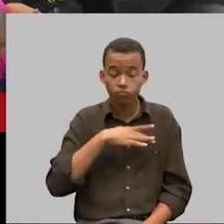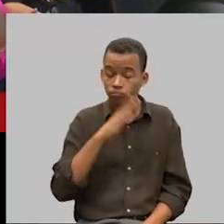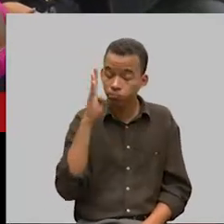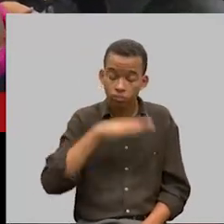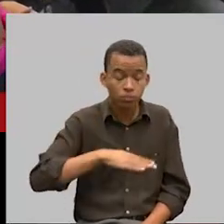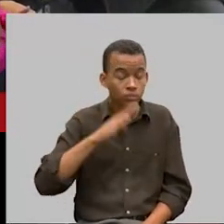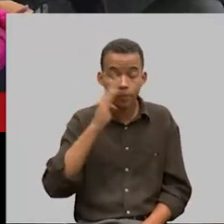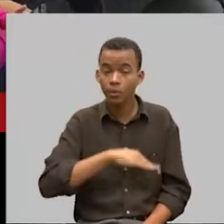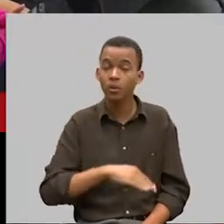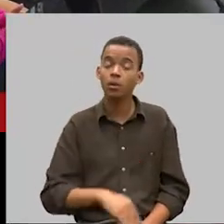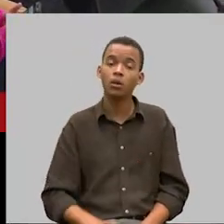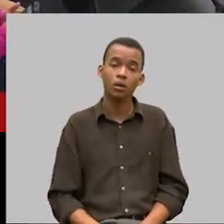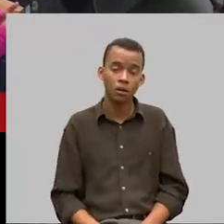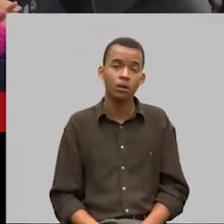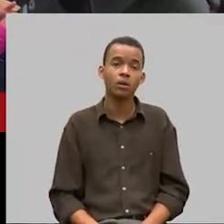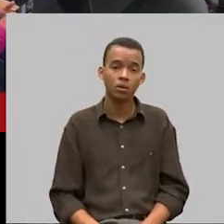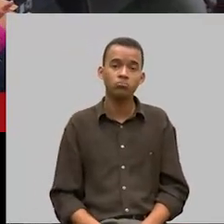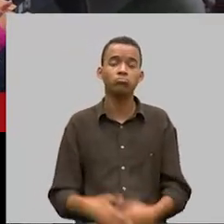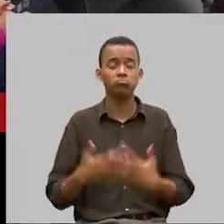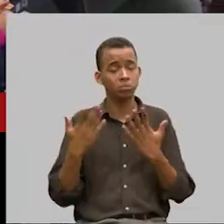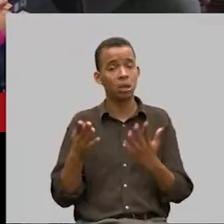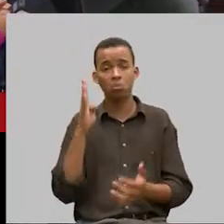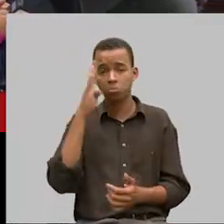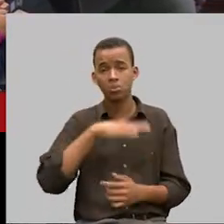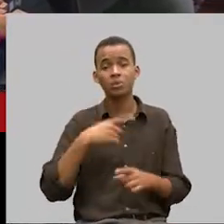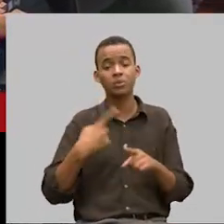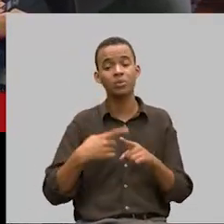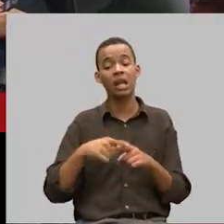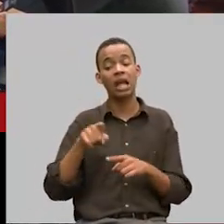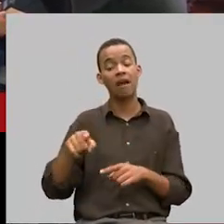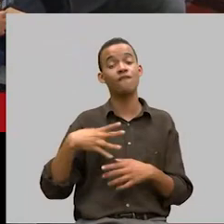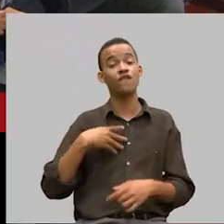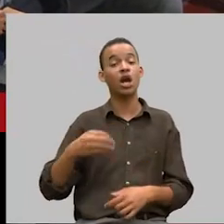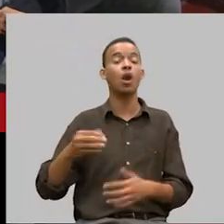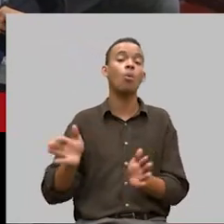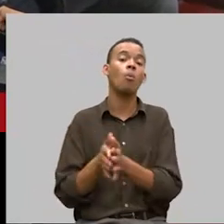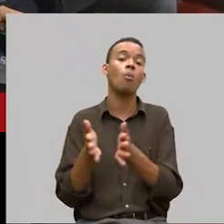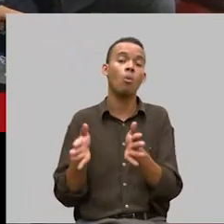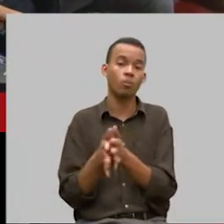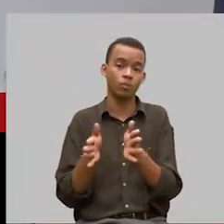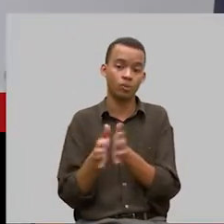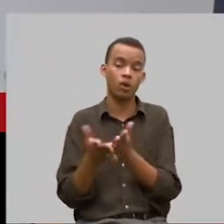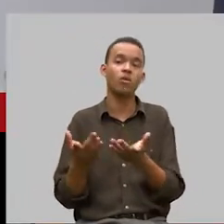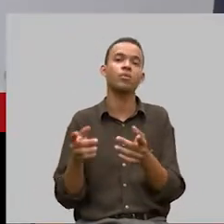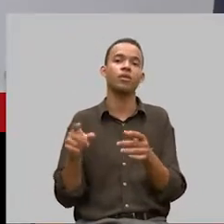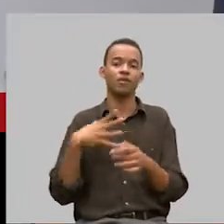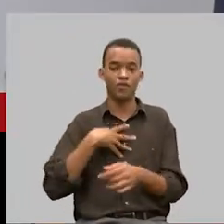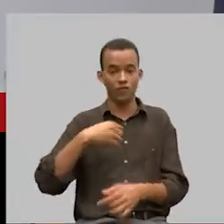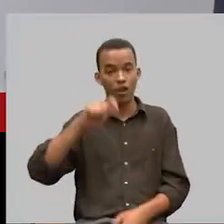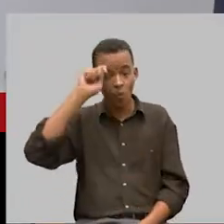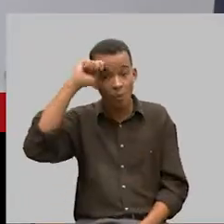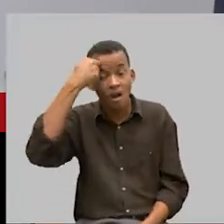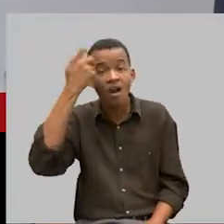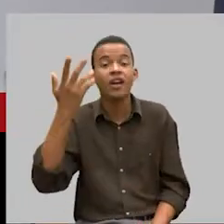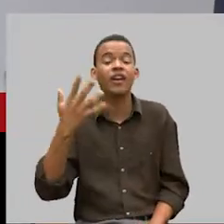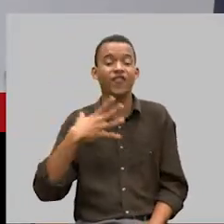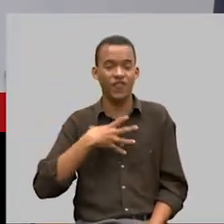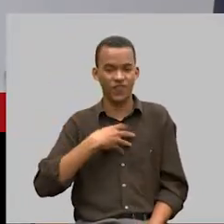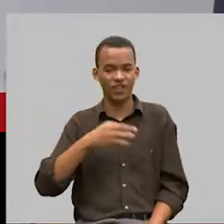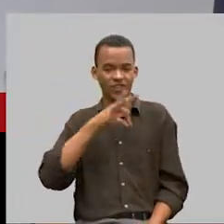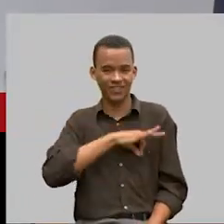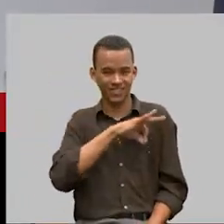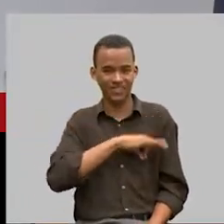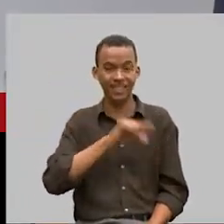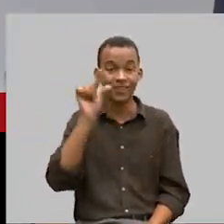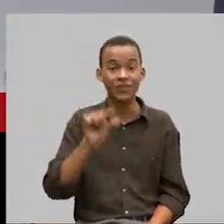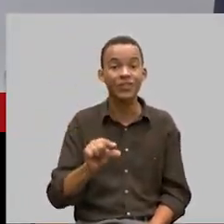gente e isso é crueldade com o filho do pobre do preto do assalariado da pessoa